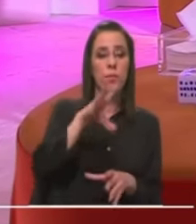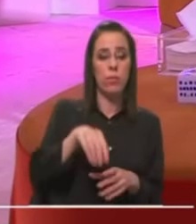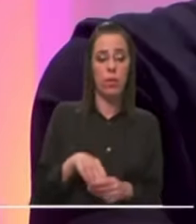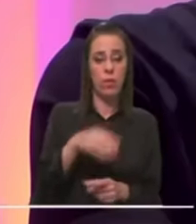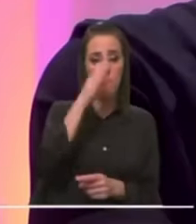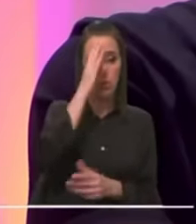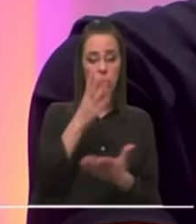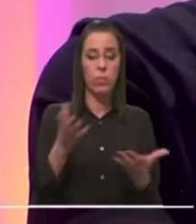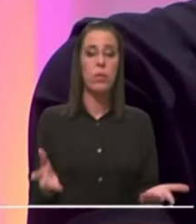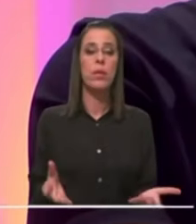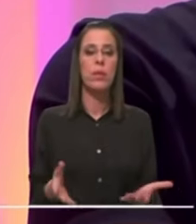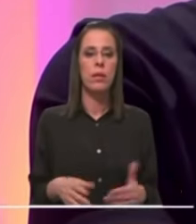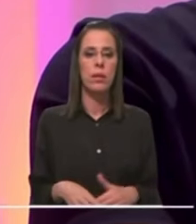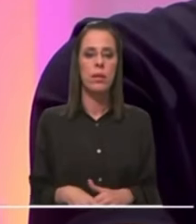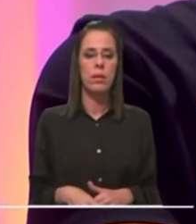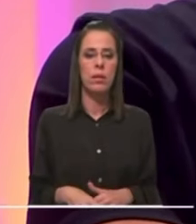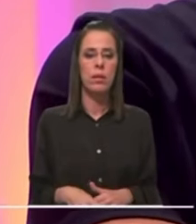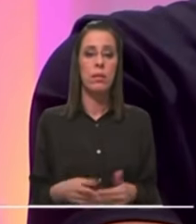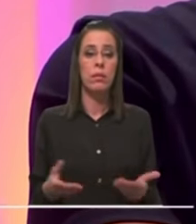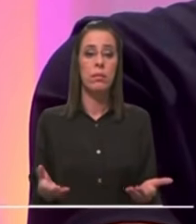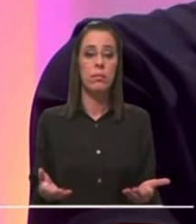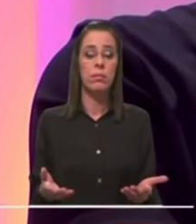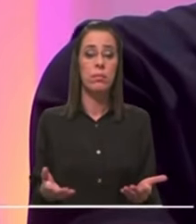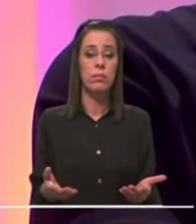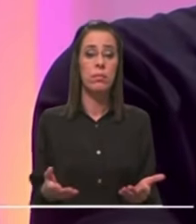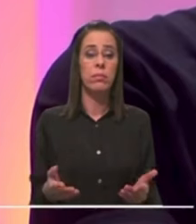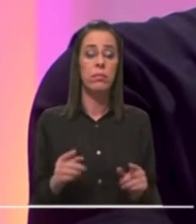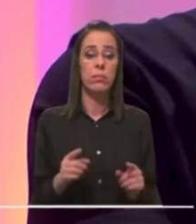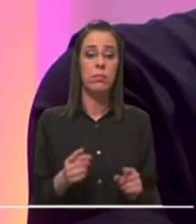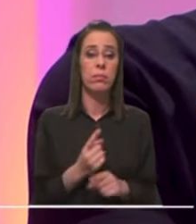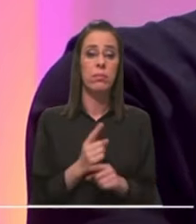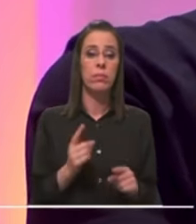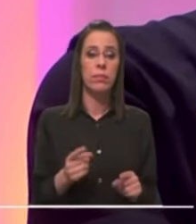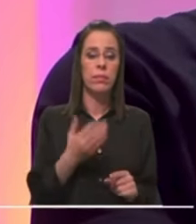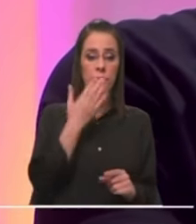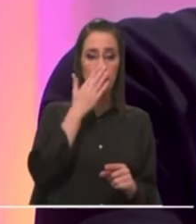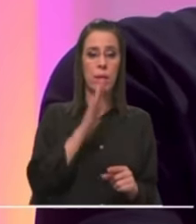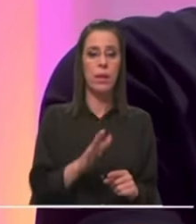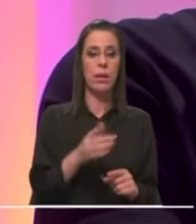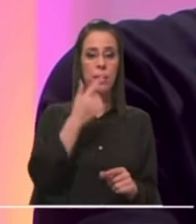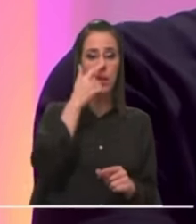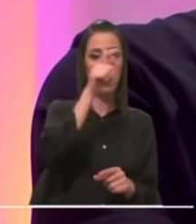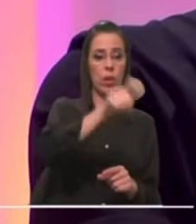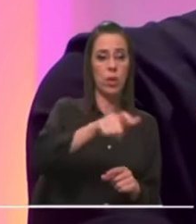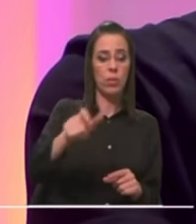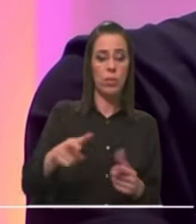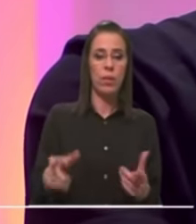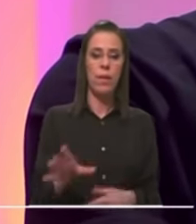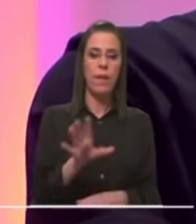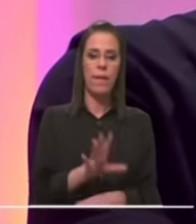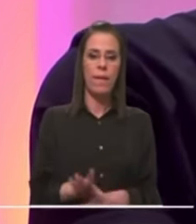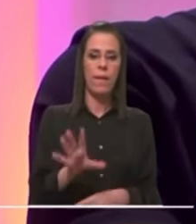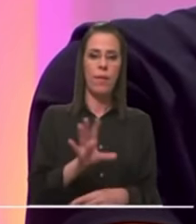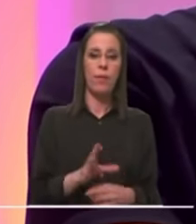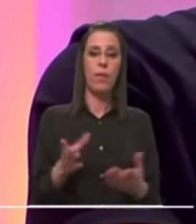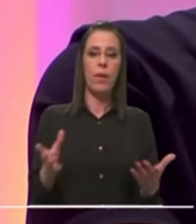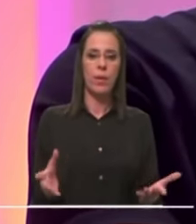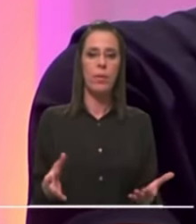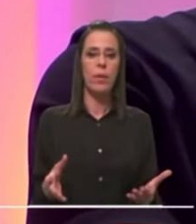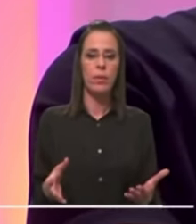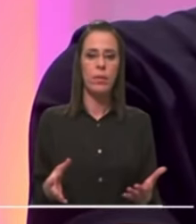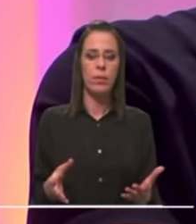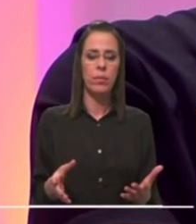tu sabes eh eh e e e e sobretudo pela postura dos intervenientes não é pela forma como